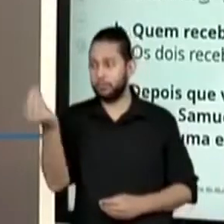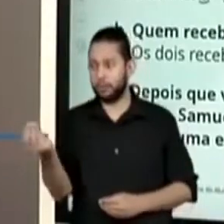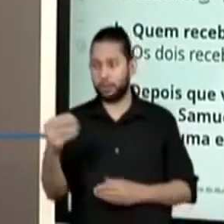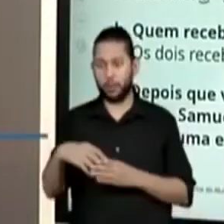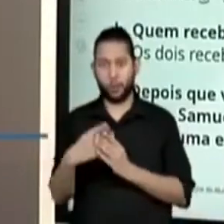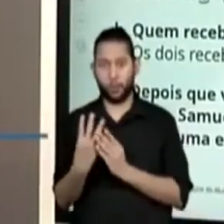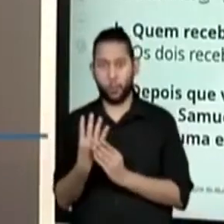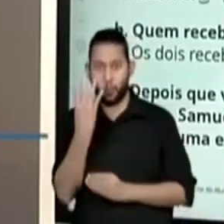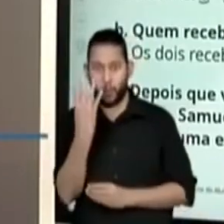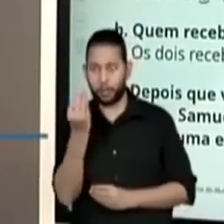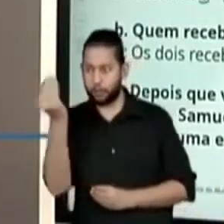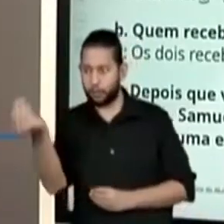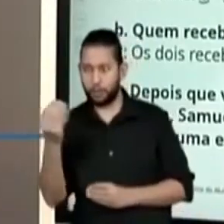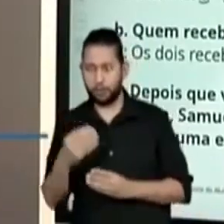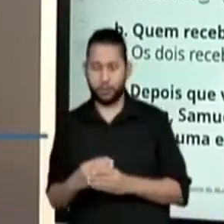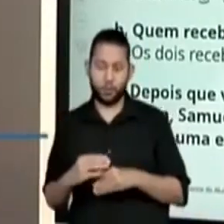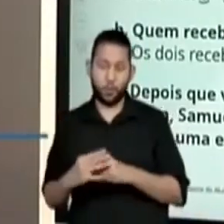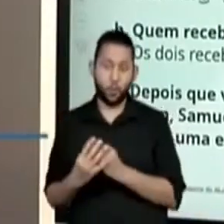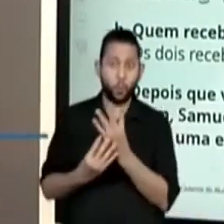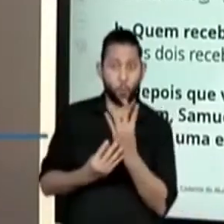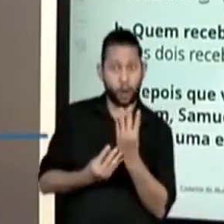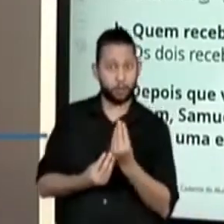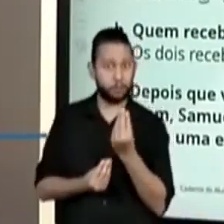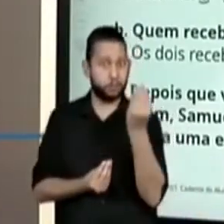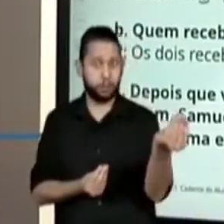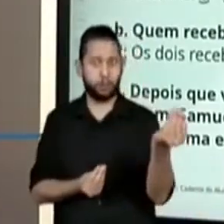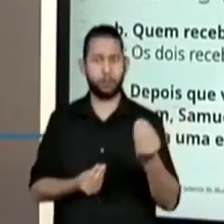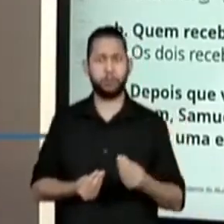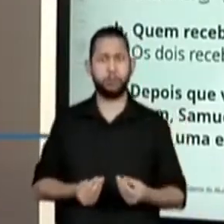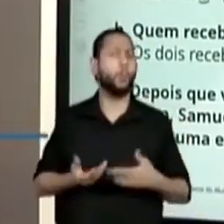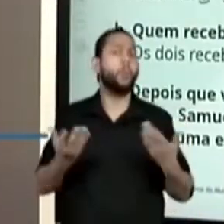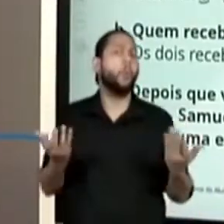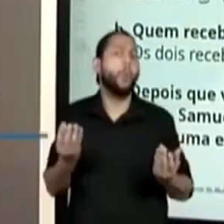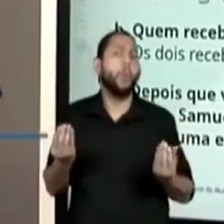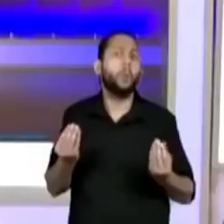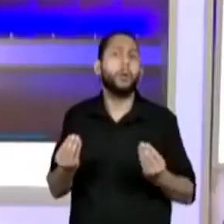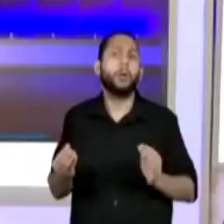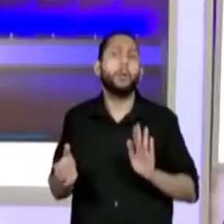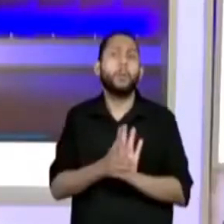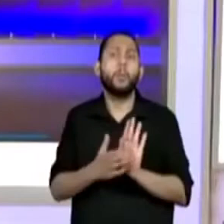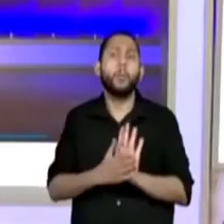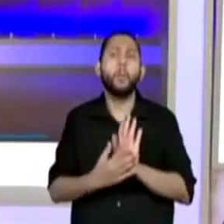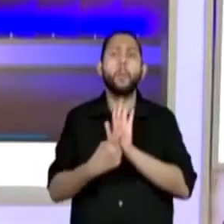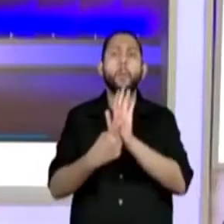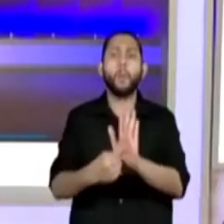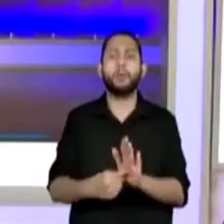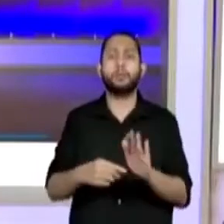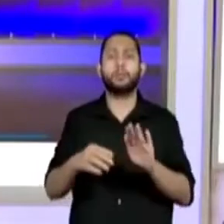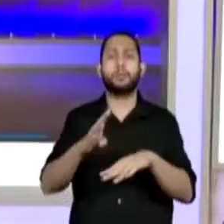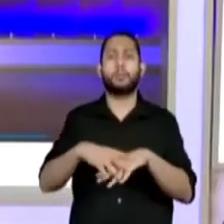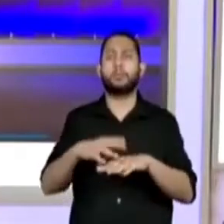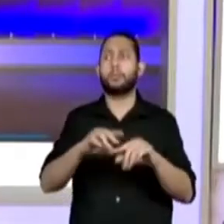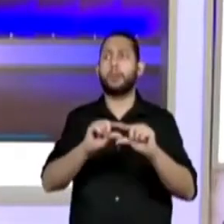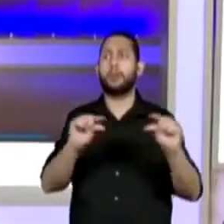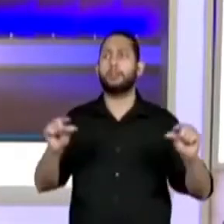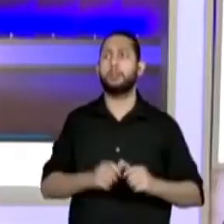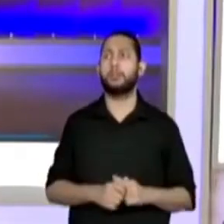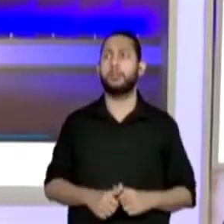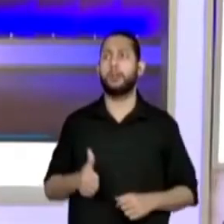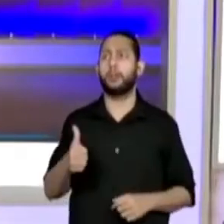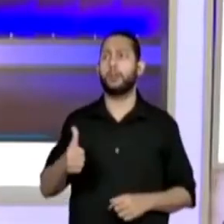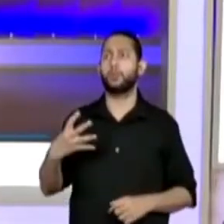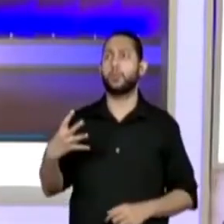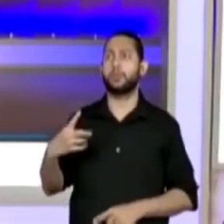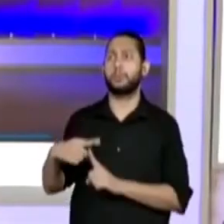como que eu escrevo matematicamente essa expressão vamos lá na casa do pessoal do chat já tá aí as 14 mais